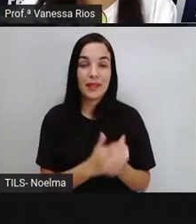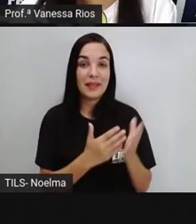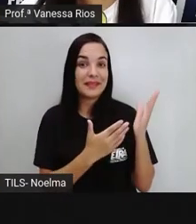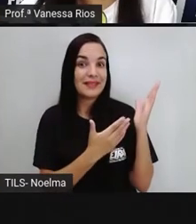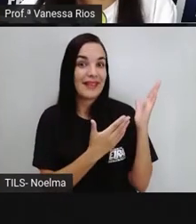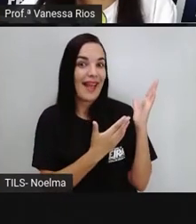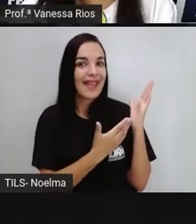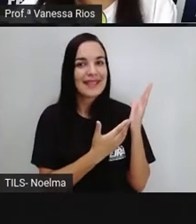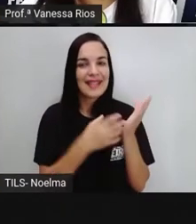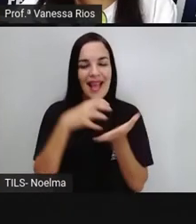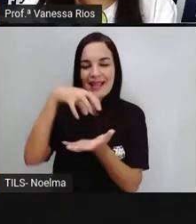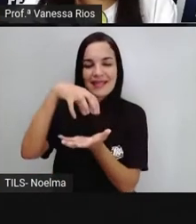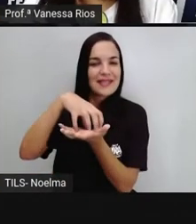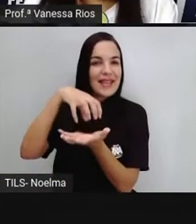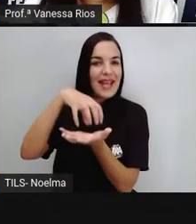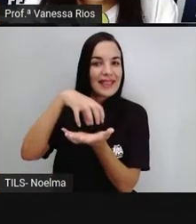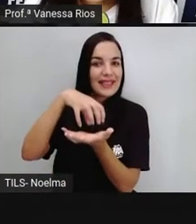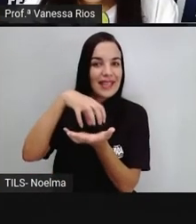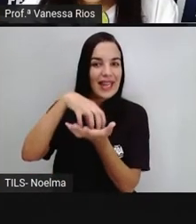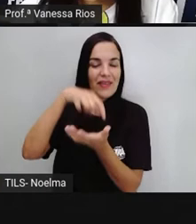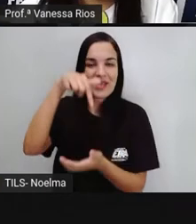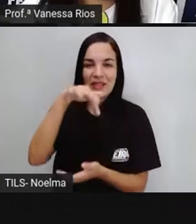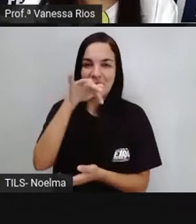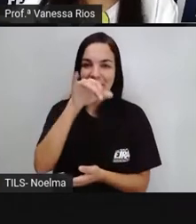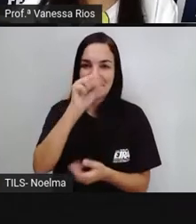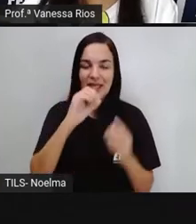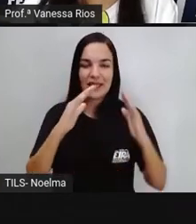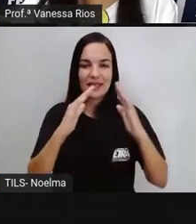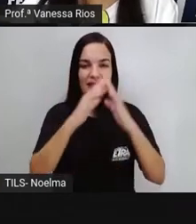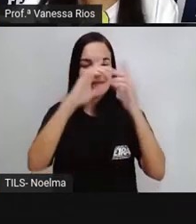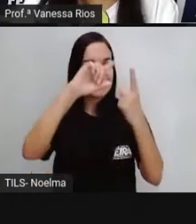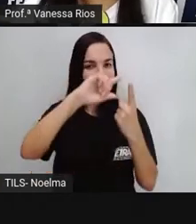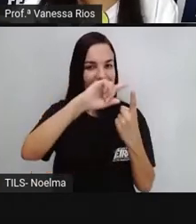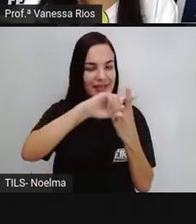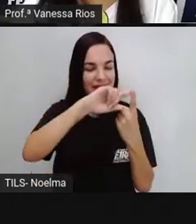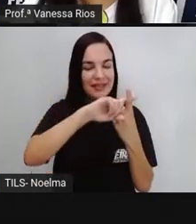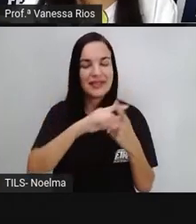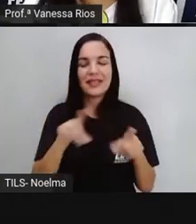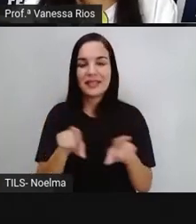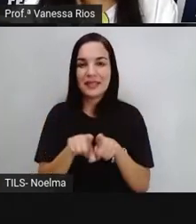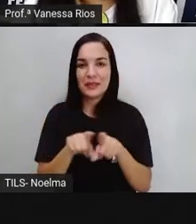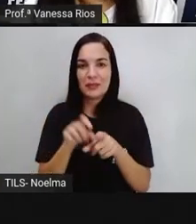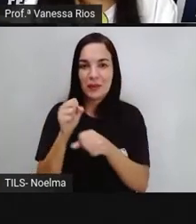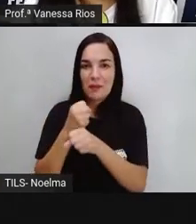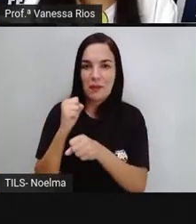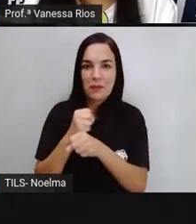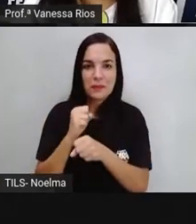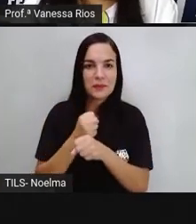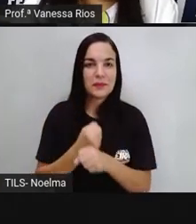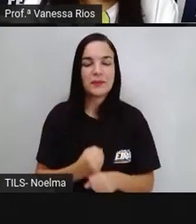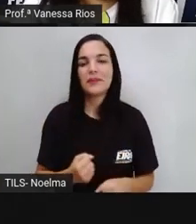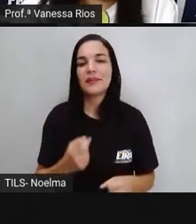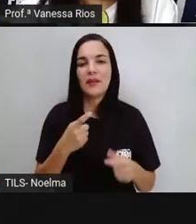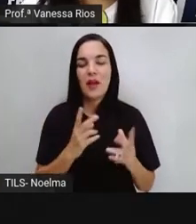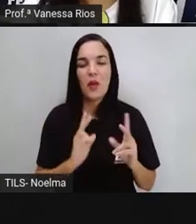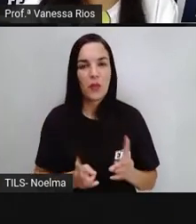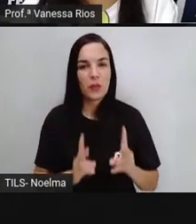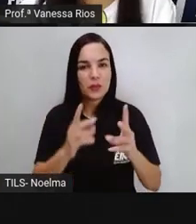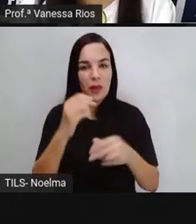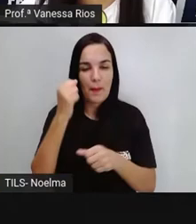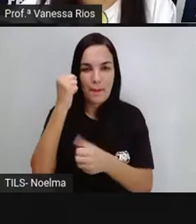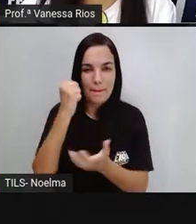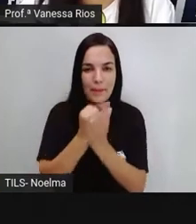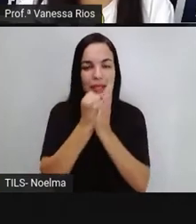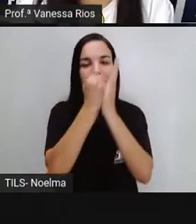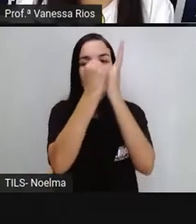Olha só, a Catedral de Santana também é uma construção, né, um bem material aí, também